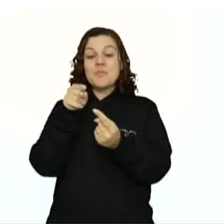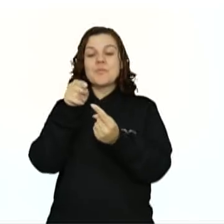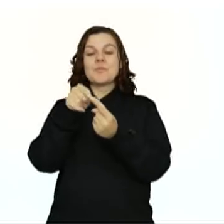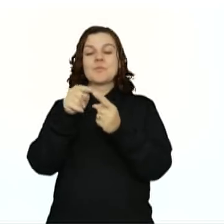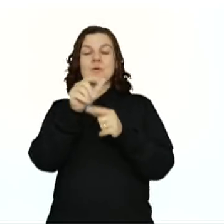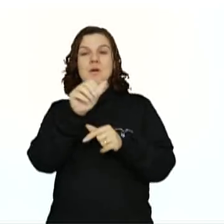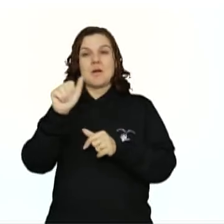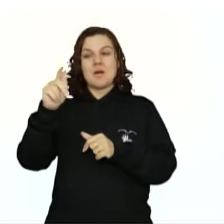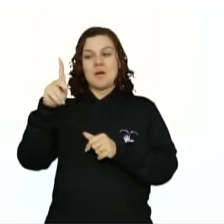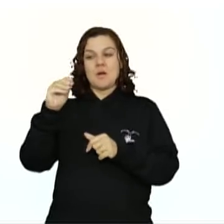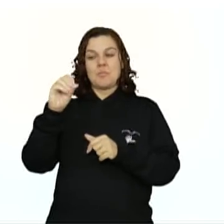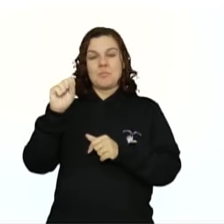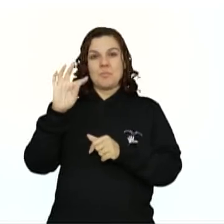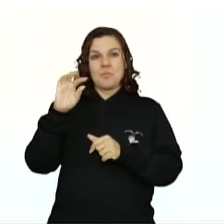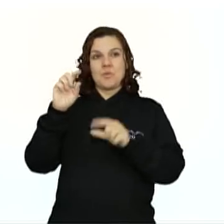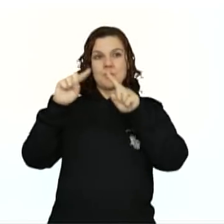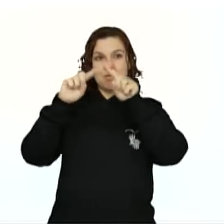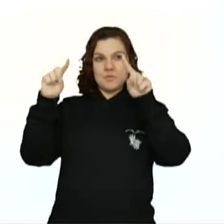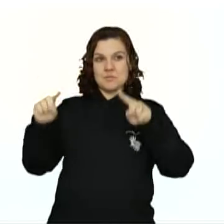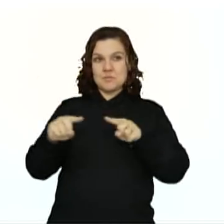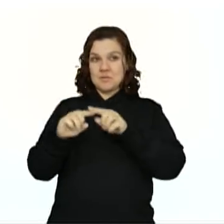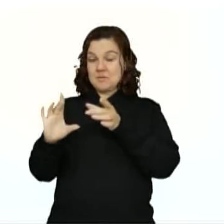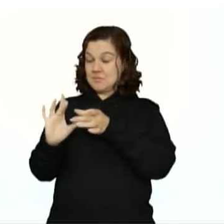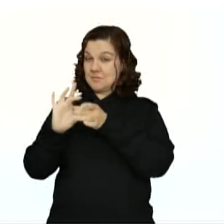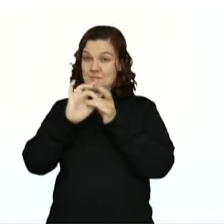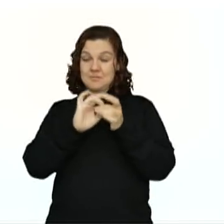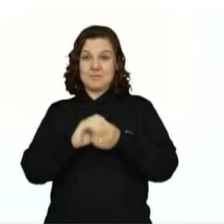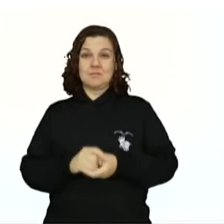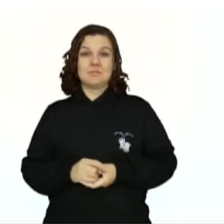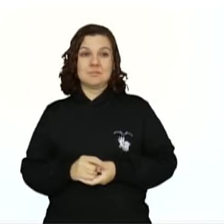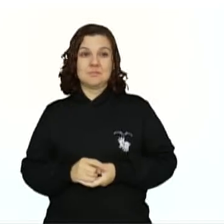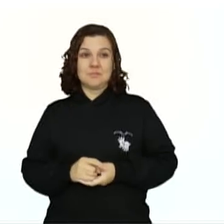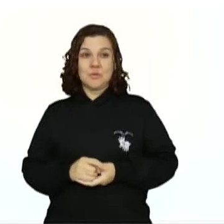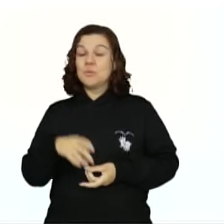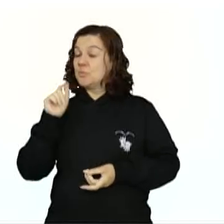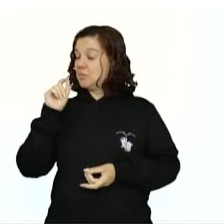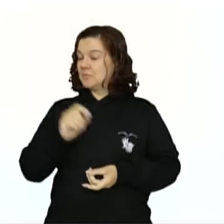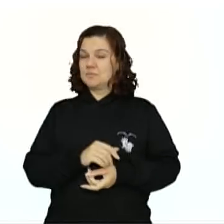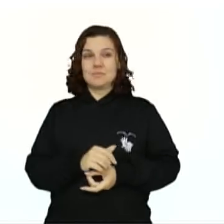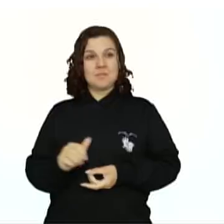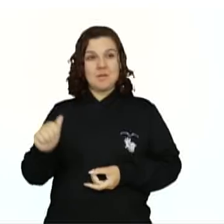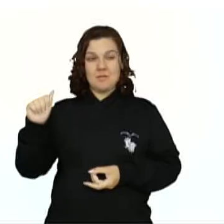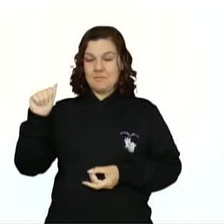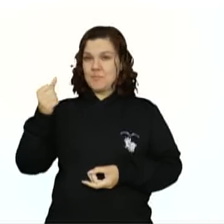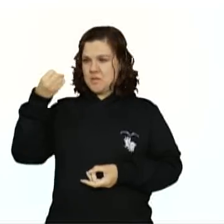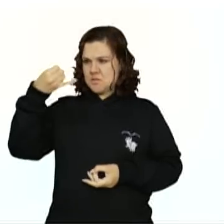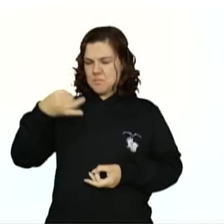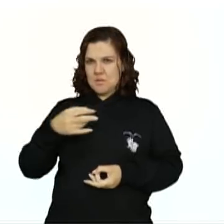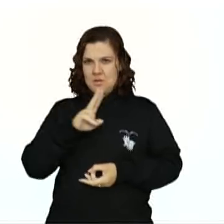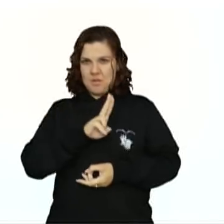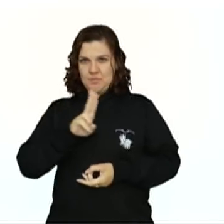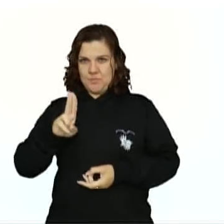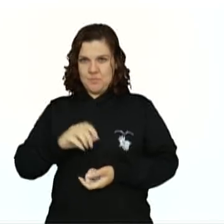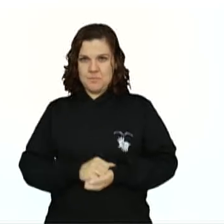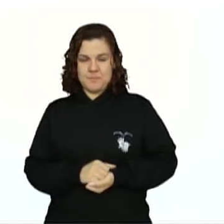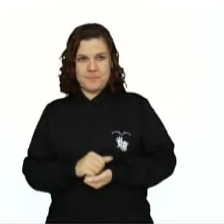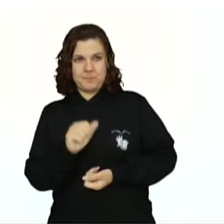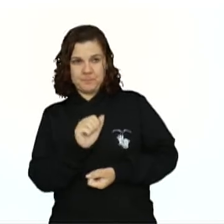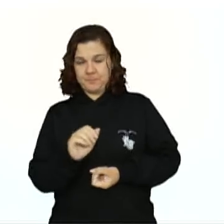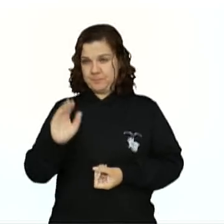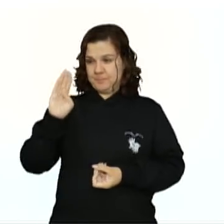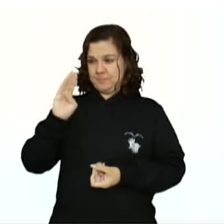que o aposto tem nesse contexto. Ele tem a função do quê? Letra A, explicar o